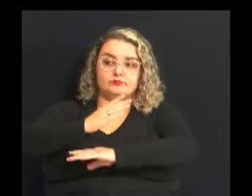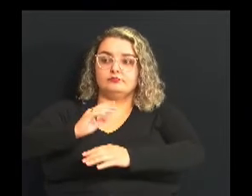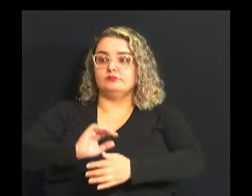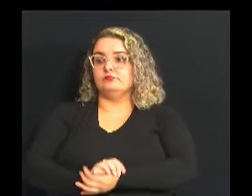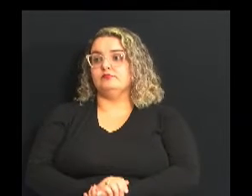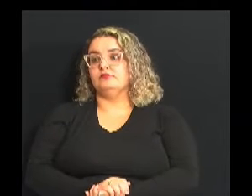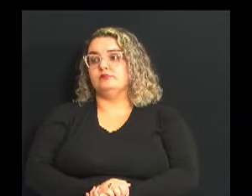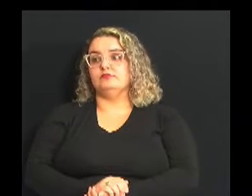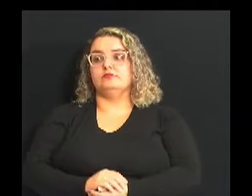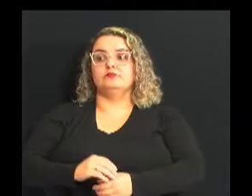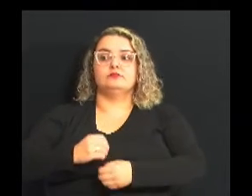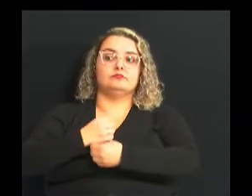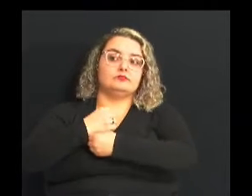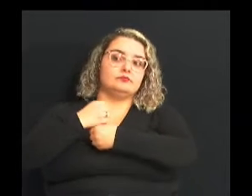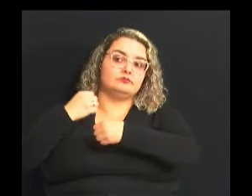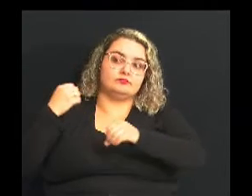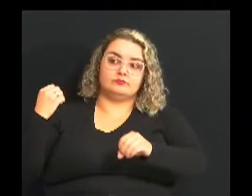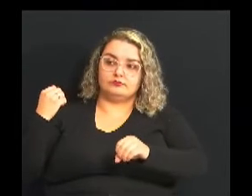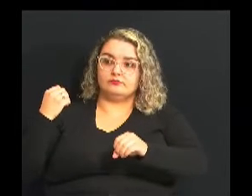engenharia de